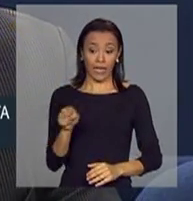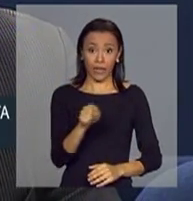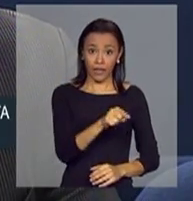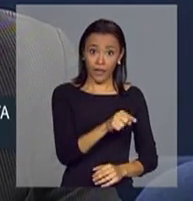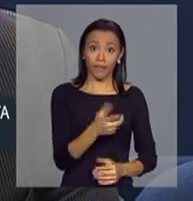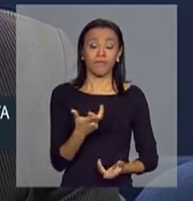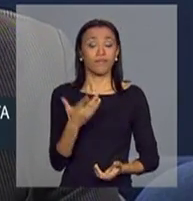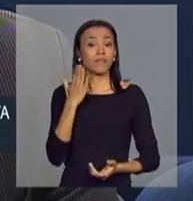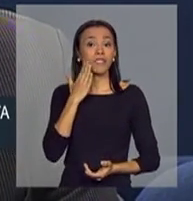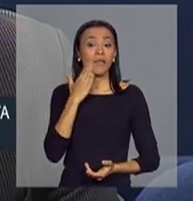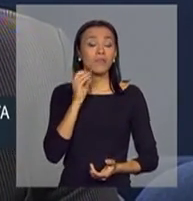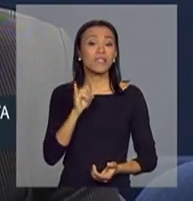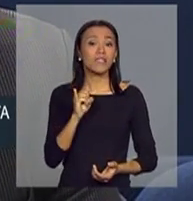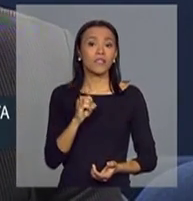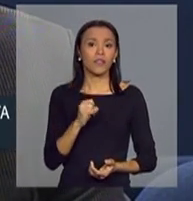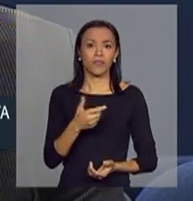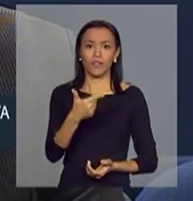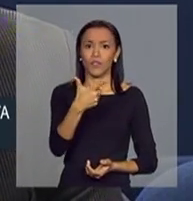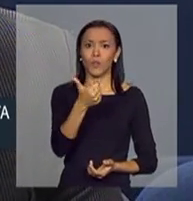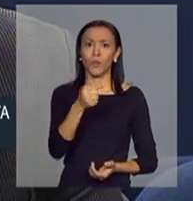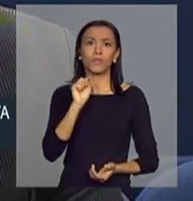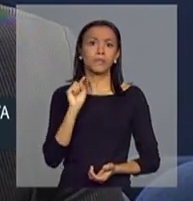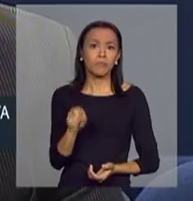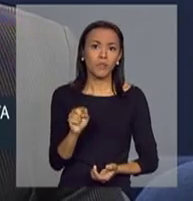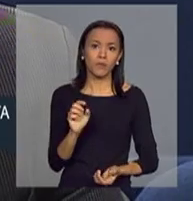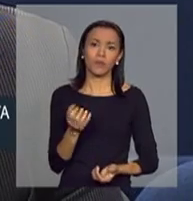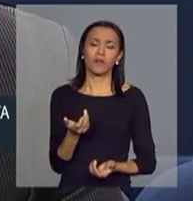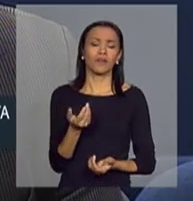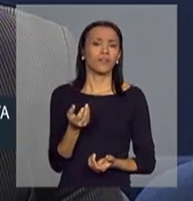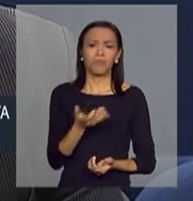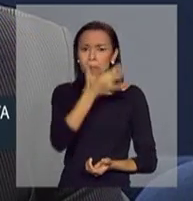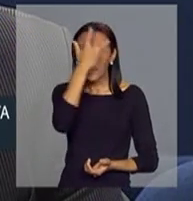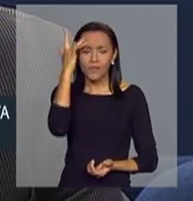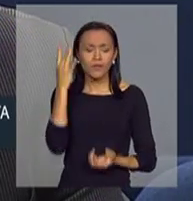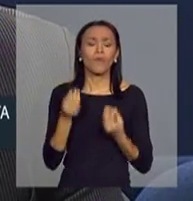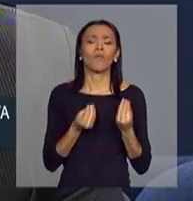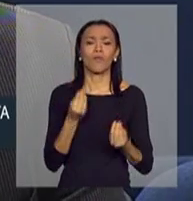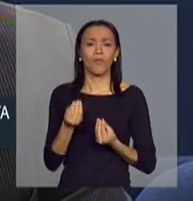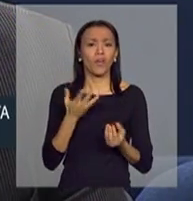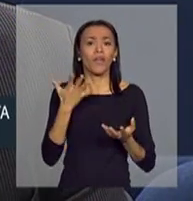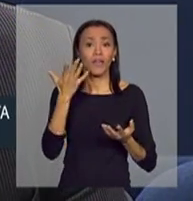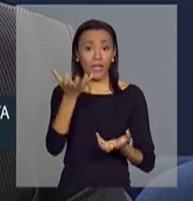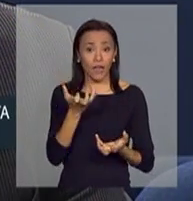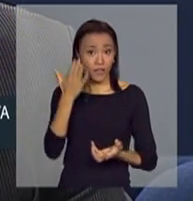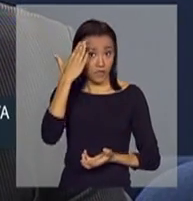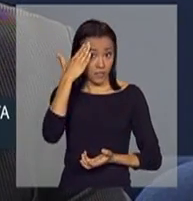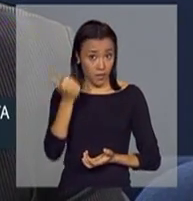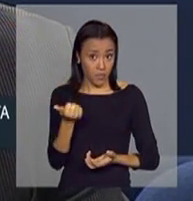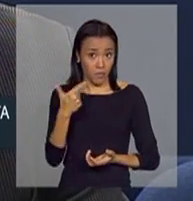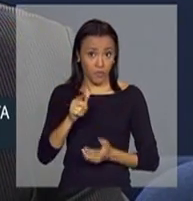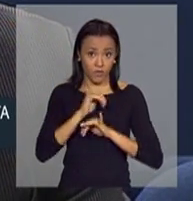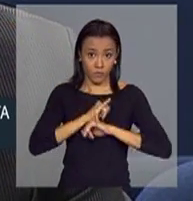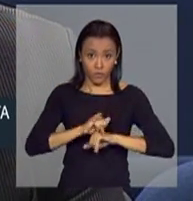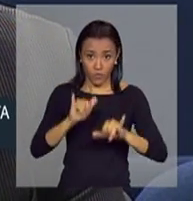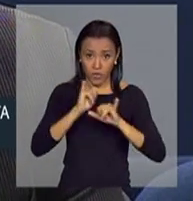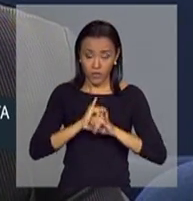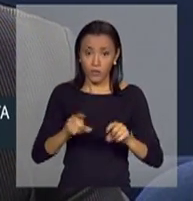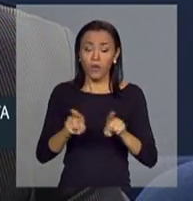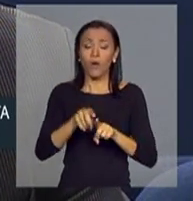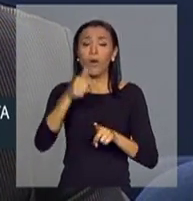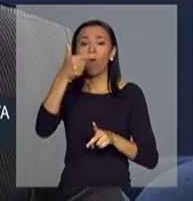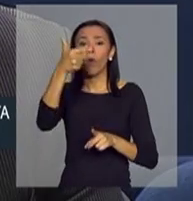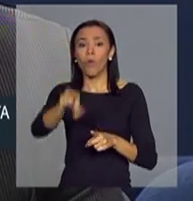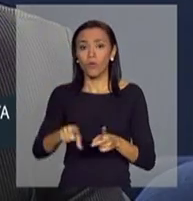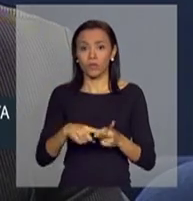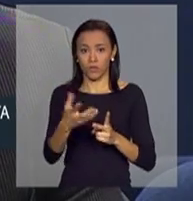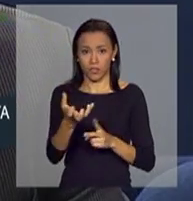mil no CIEX e 12 mil no CISA. Então, eu gostaria de saber, e outra coisa que também que eu gostaria de saber,